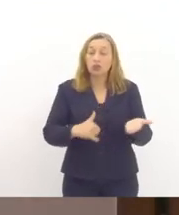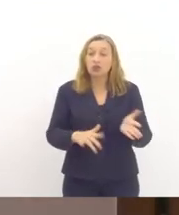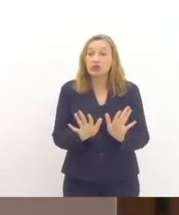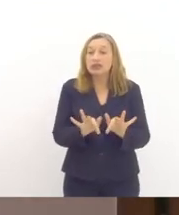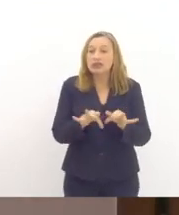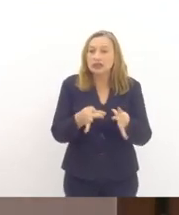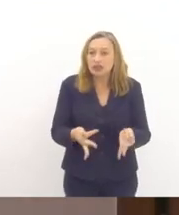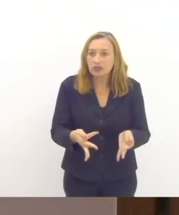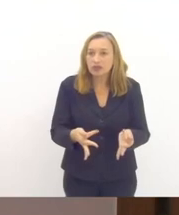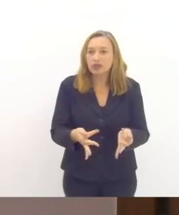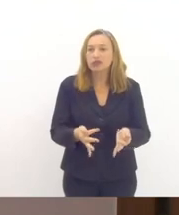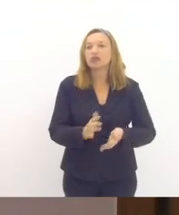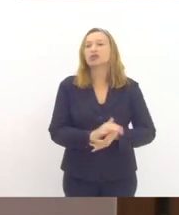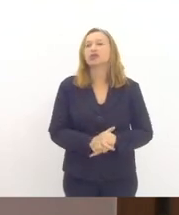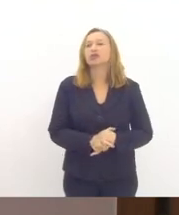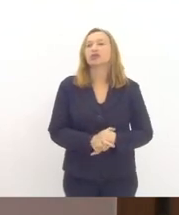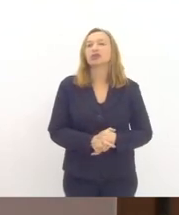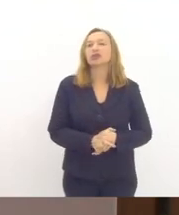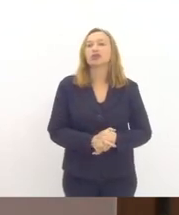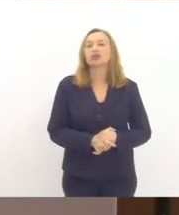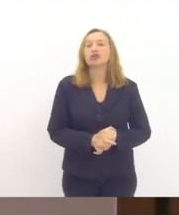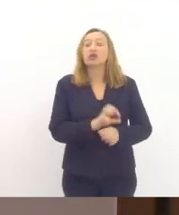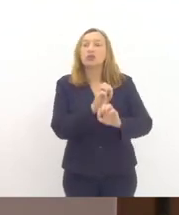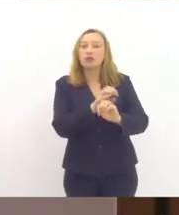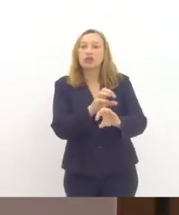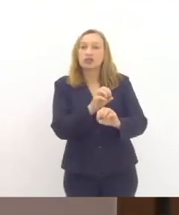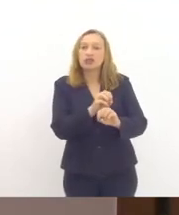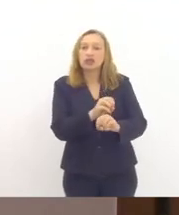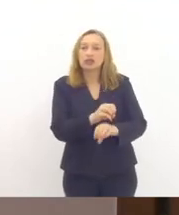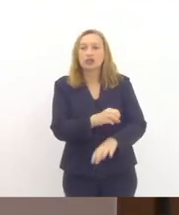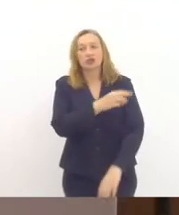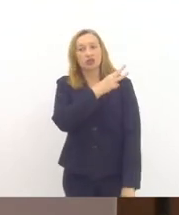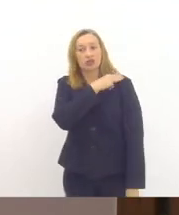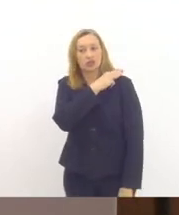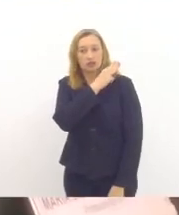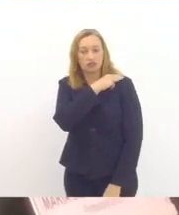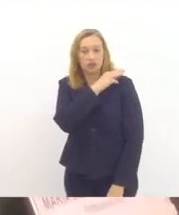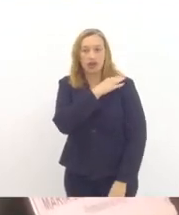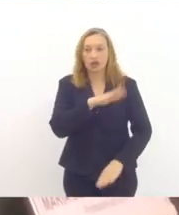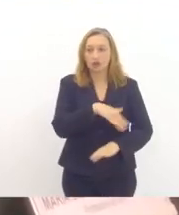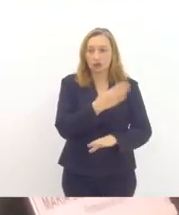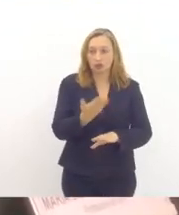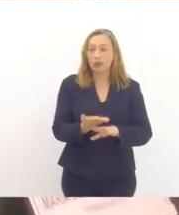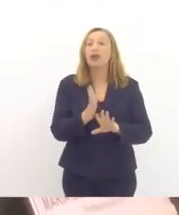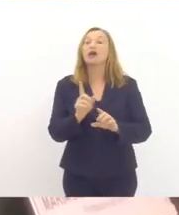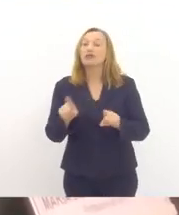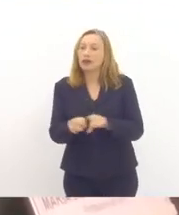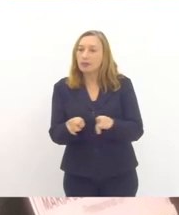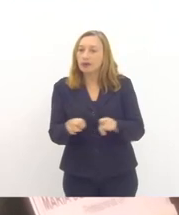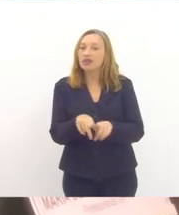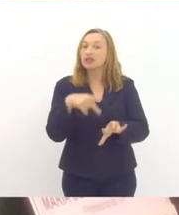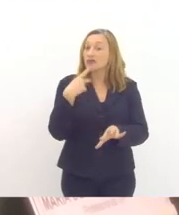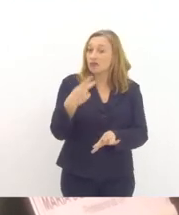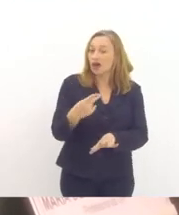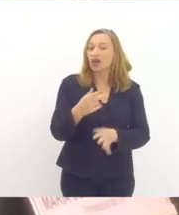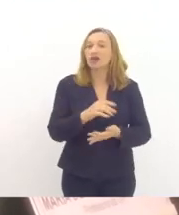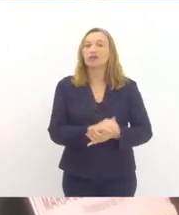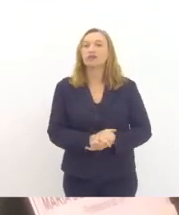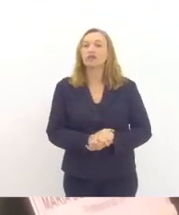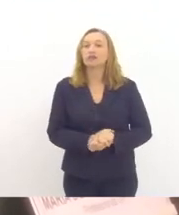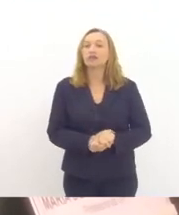que está destinado ao ensino médio integral. Nele também se falam sobre